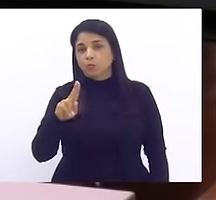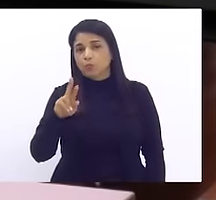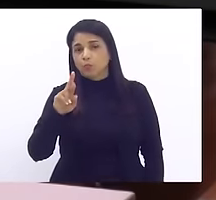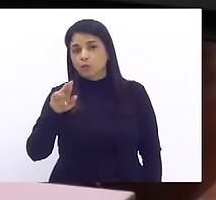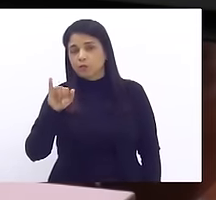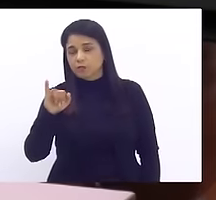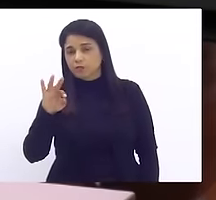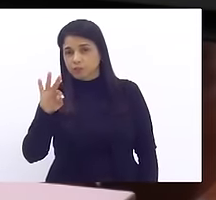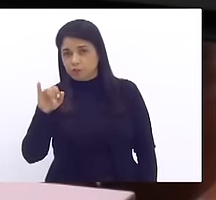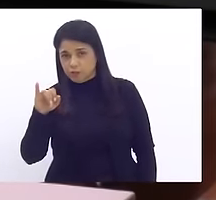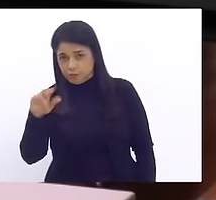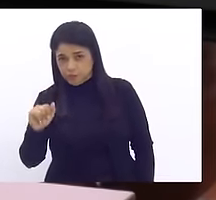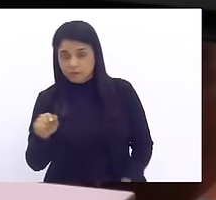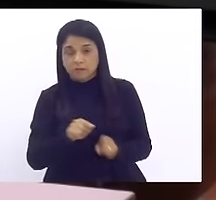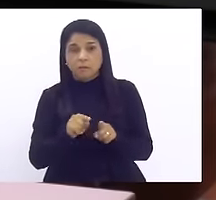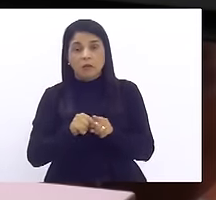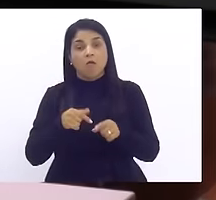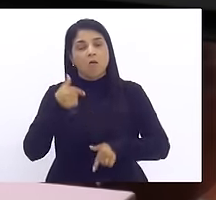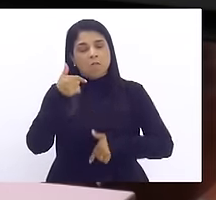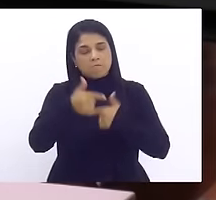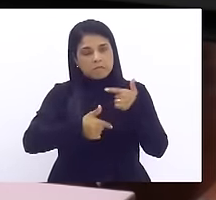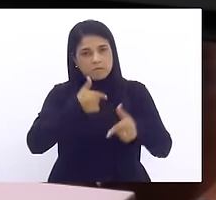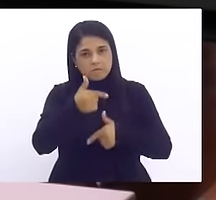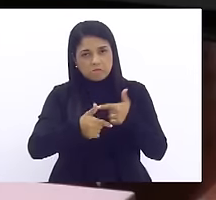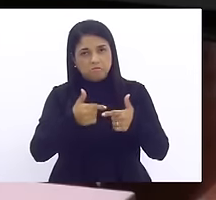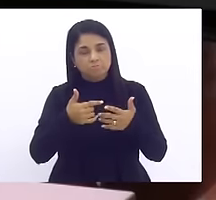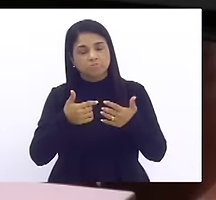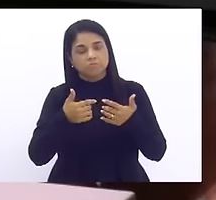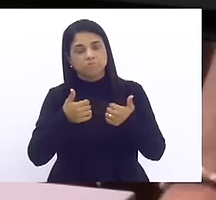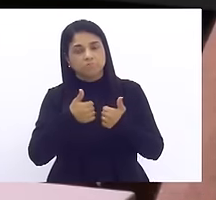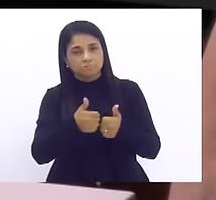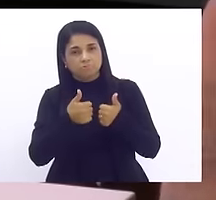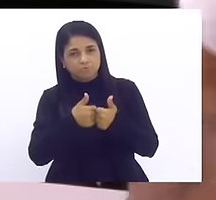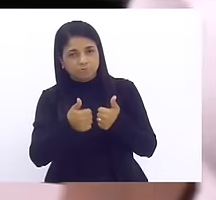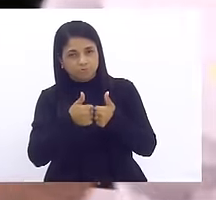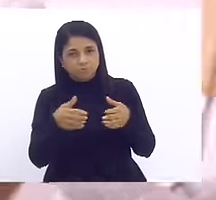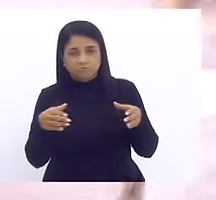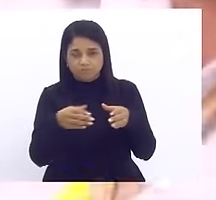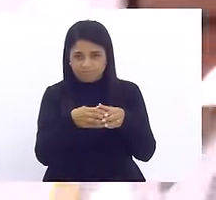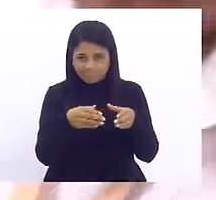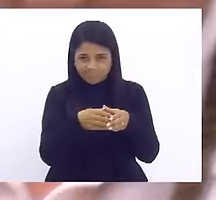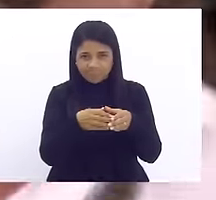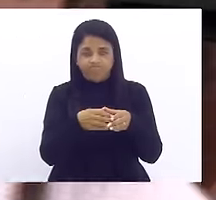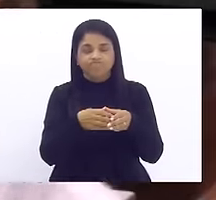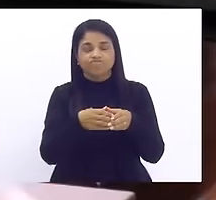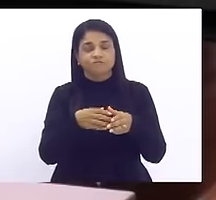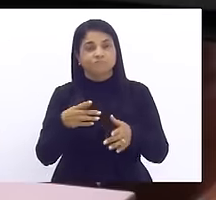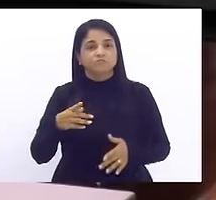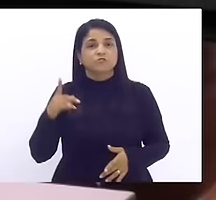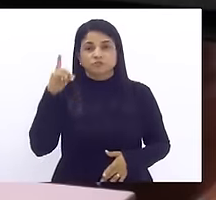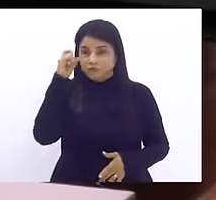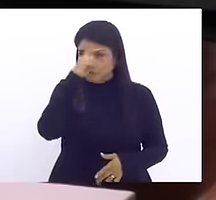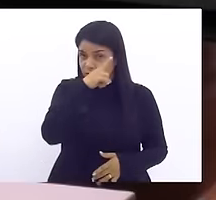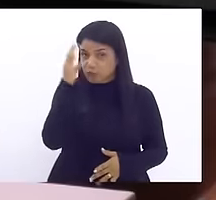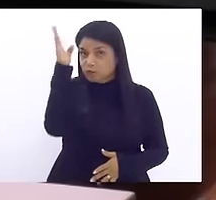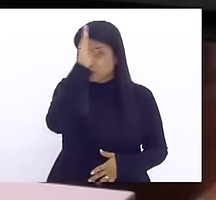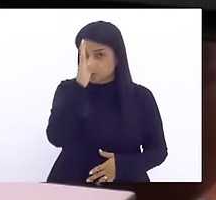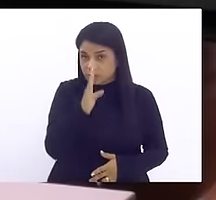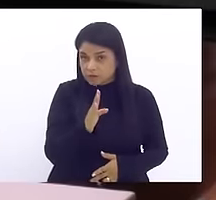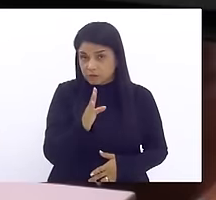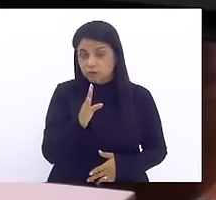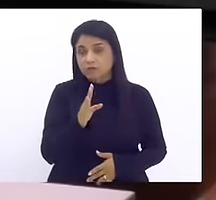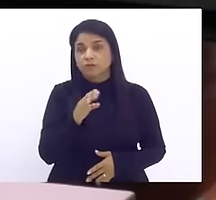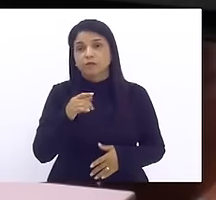como transporte coletivo é um problema Nacional a gente tem discutido isso nacionalmente por exemplo agora no mês que vem temos novamente